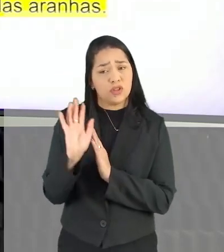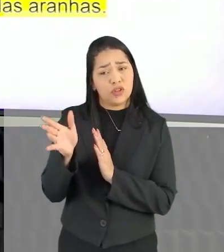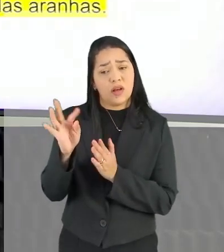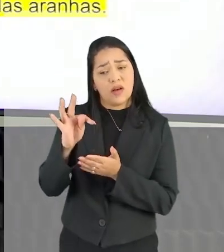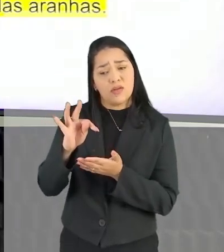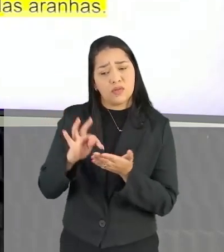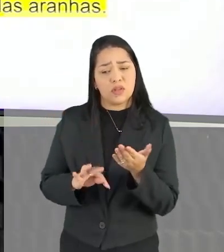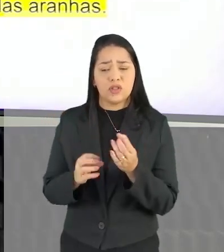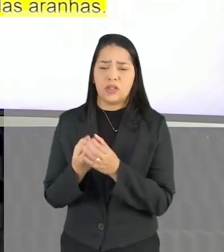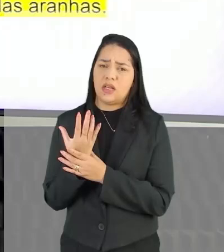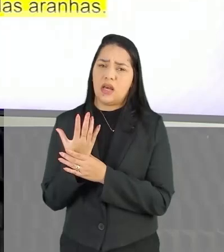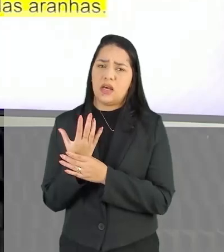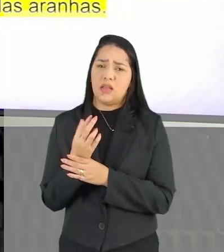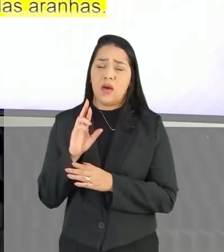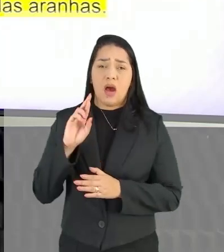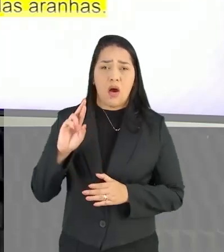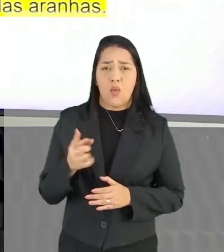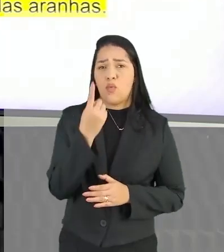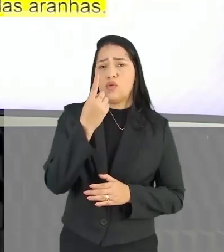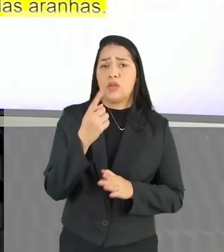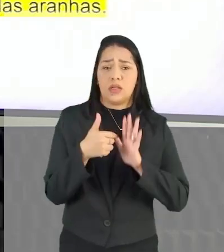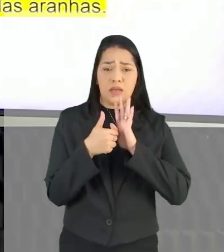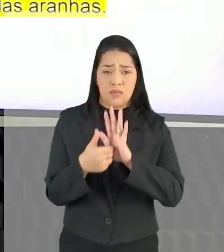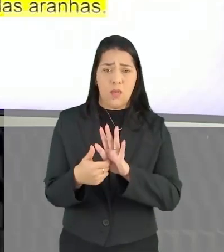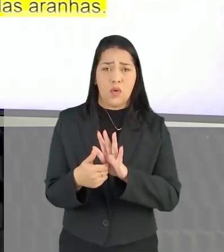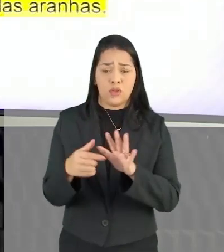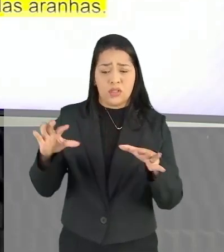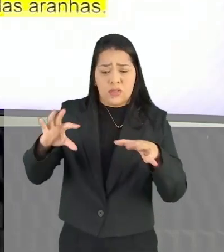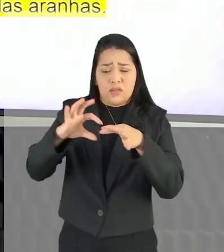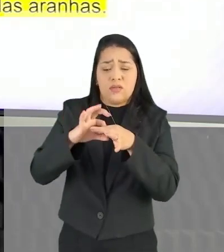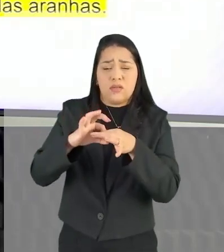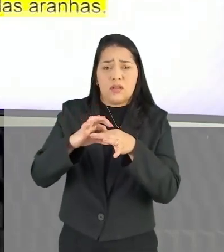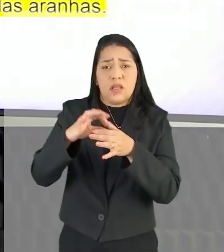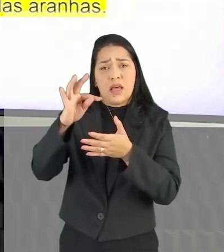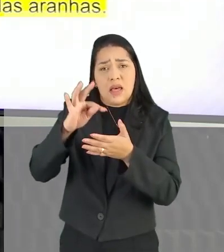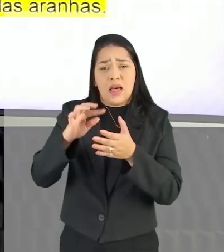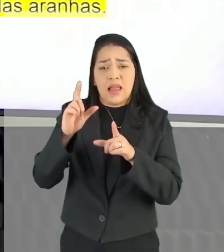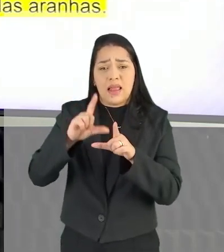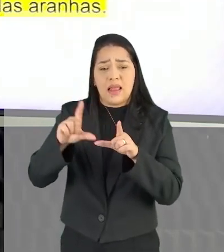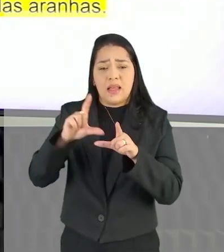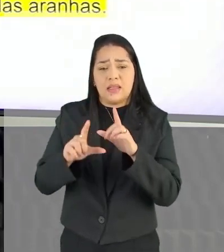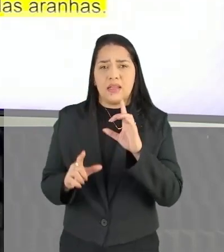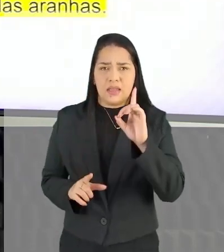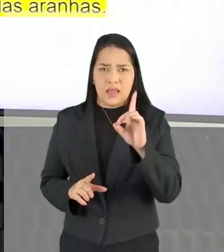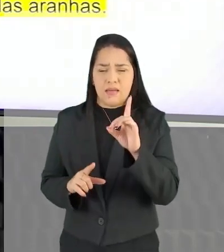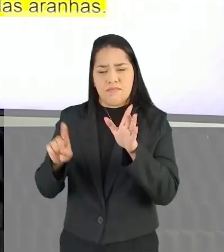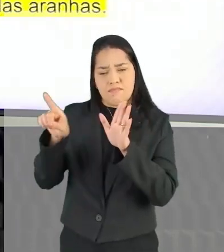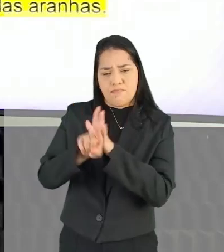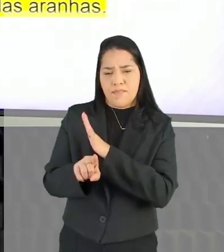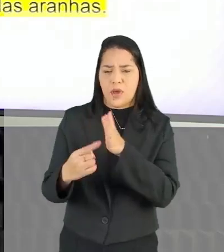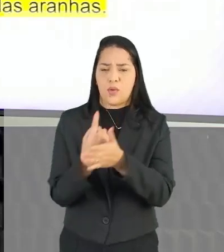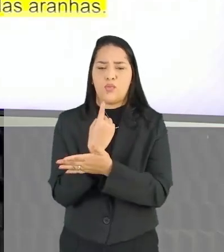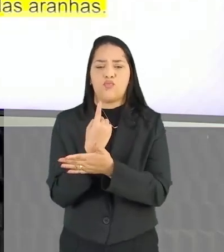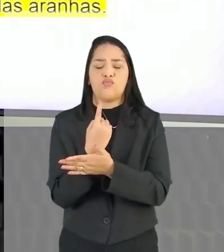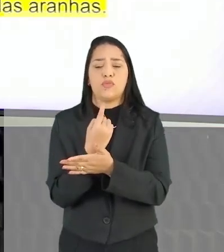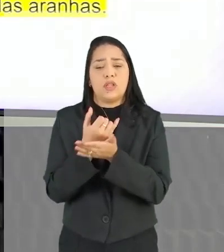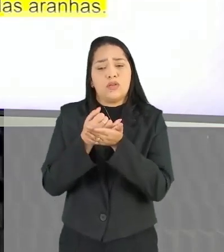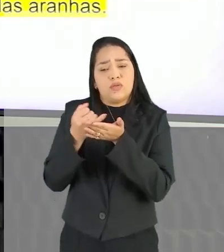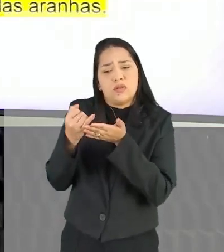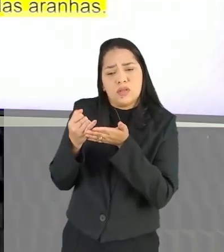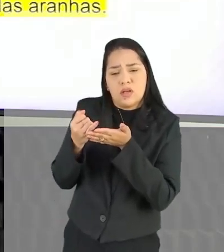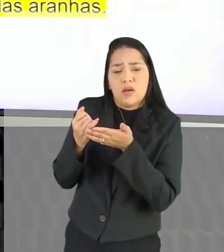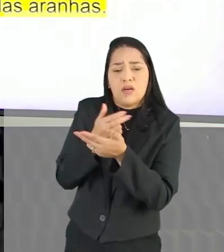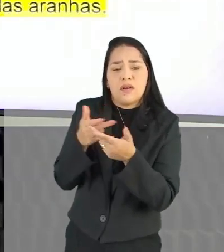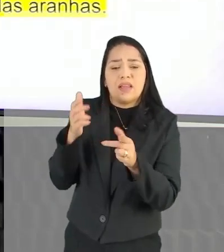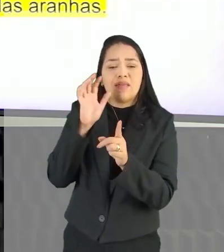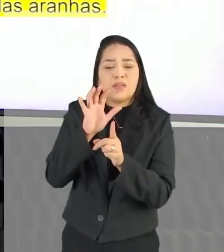no texto. Então, a única alternativa que mostra uma interlocução é o que está na letra D, quando fala pergunta retórica na introdução das causas